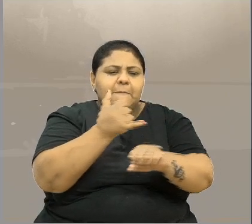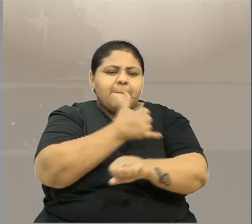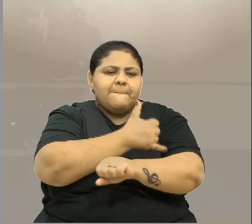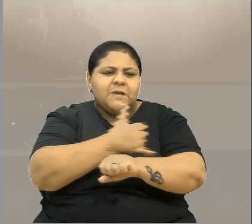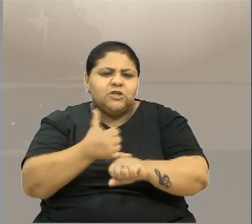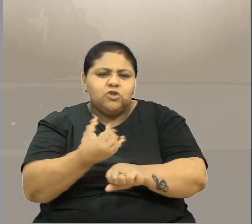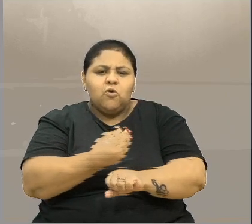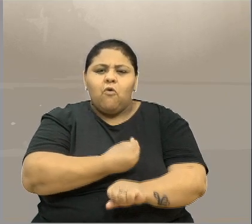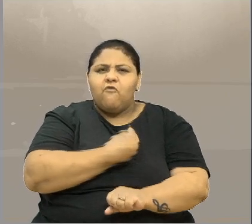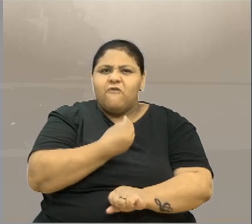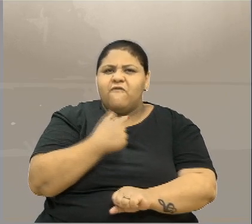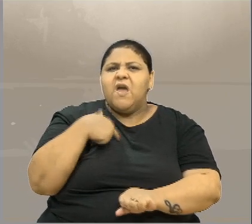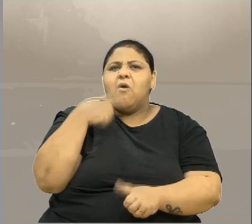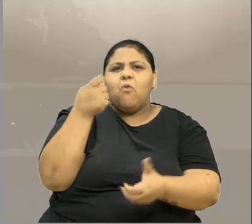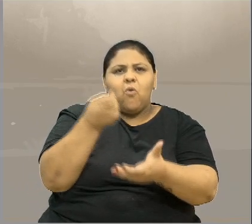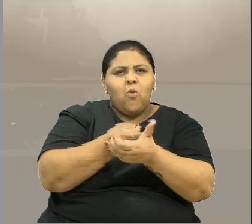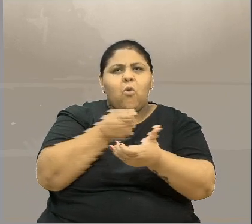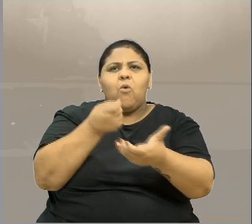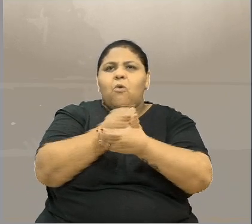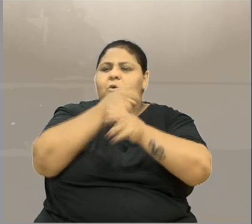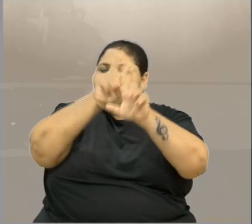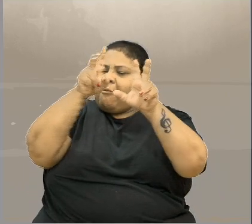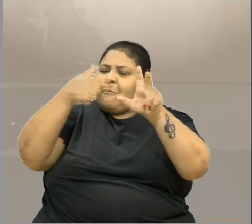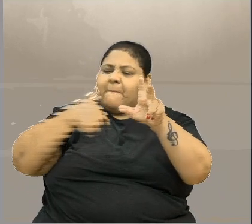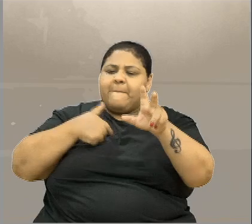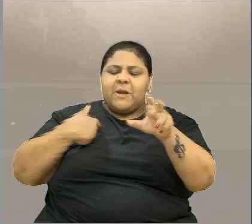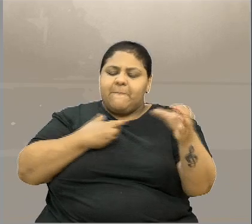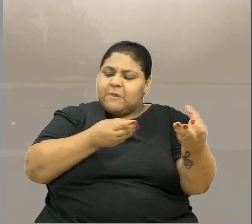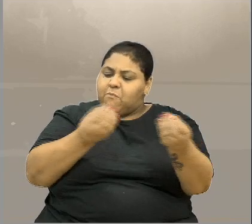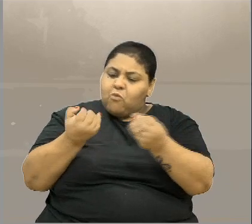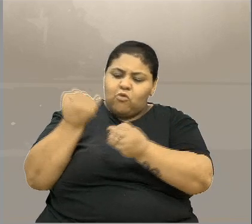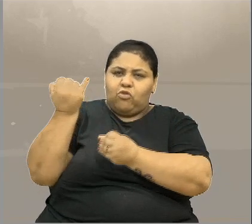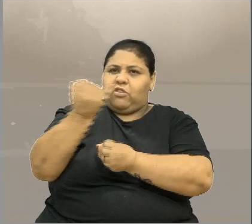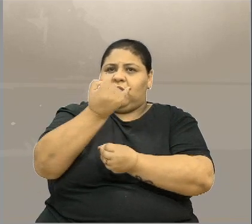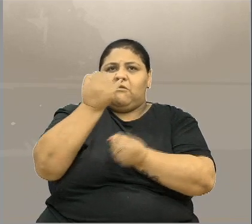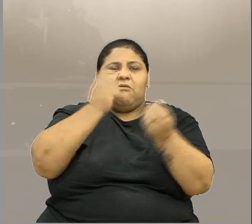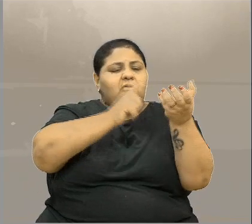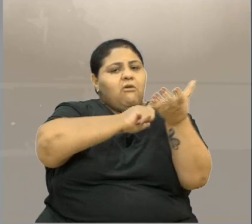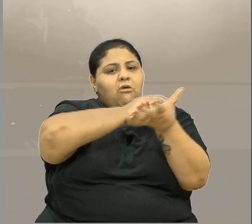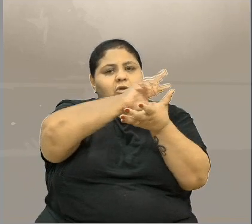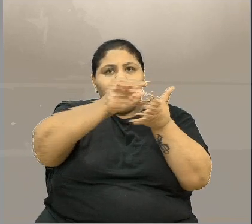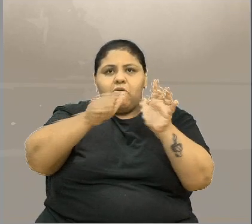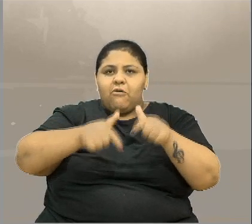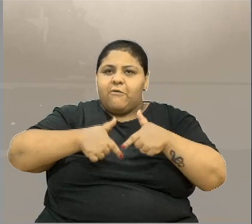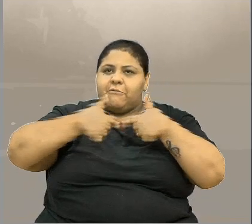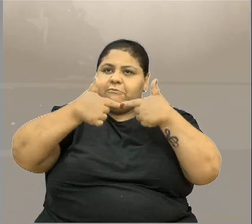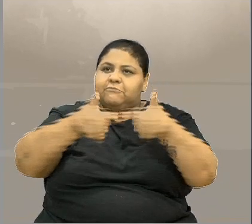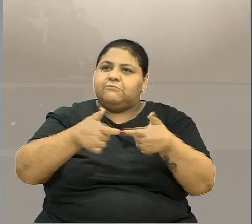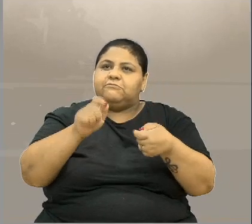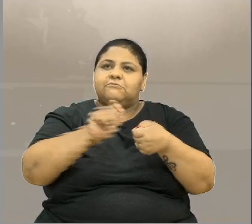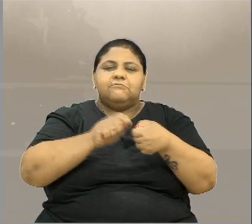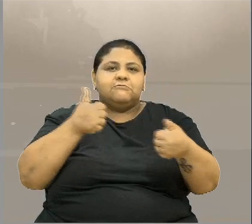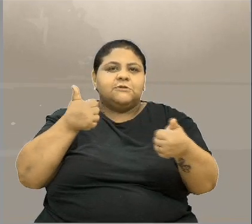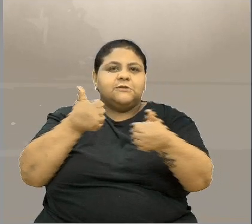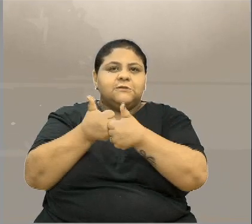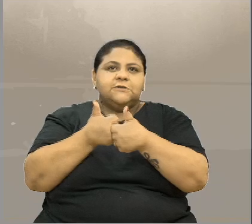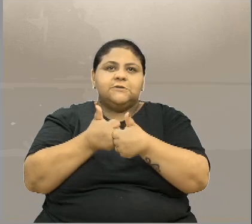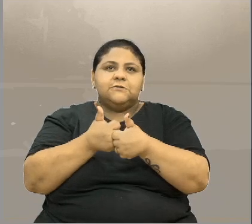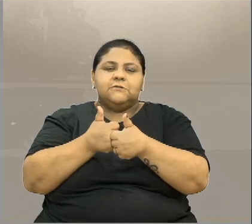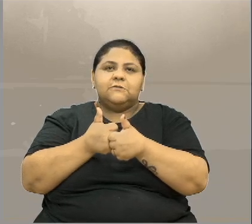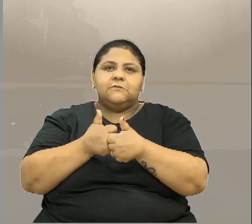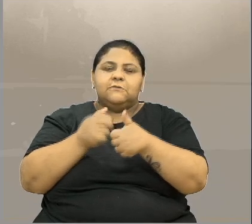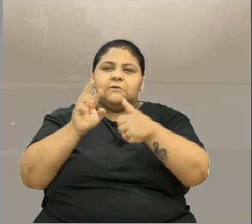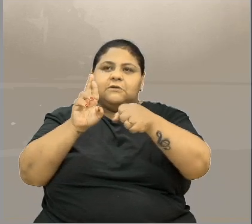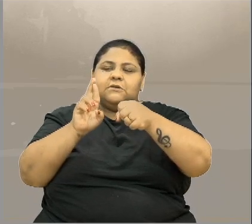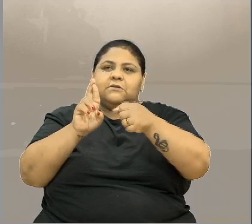essa pauta, foi de extrema importância, né? Entre várias outras ações que fizemos, junto com a Procuradoria Especial, com